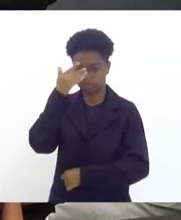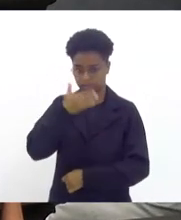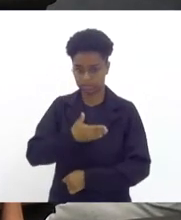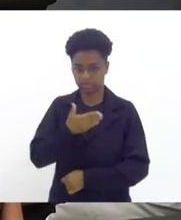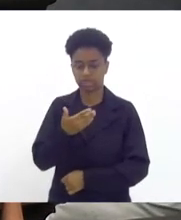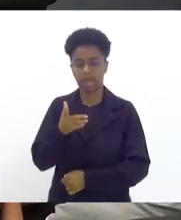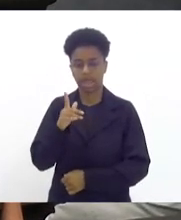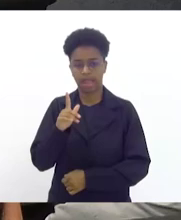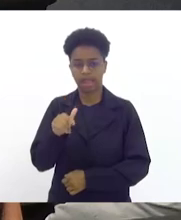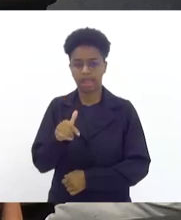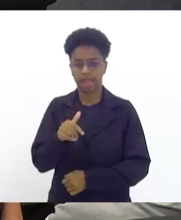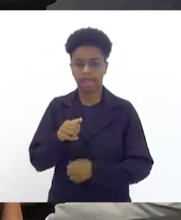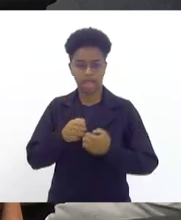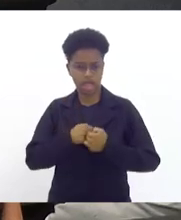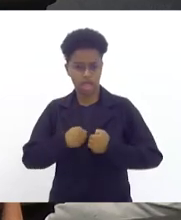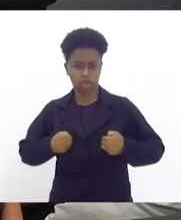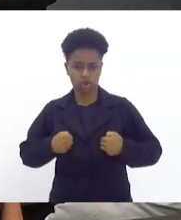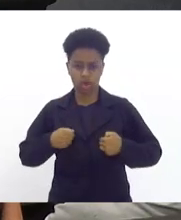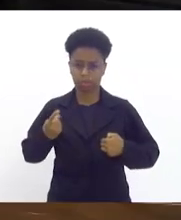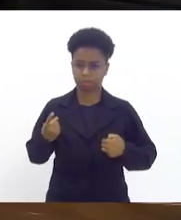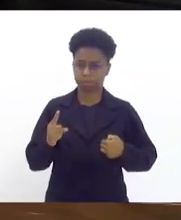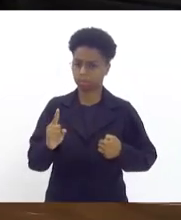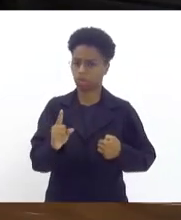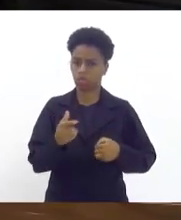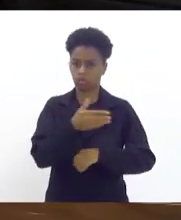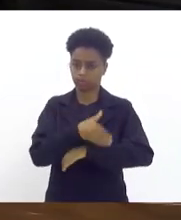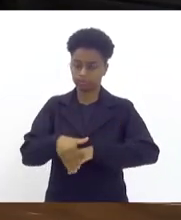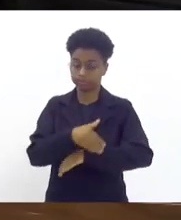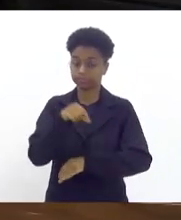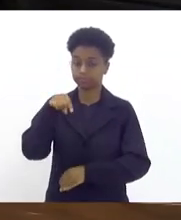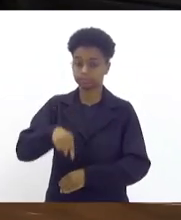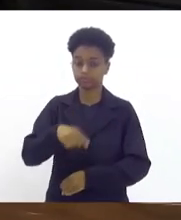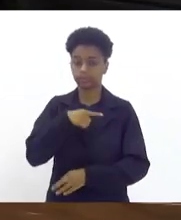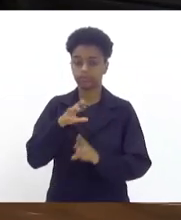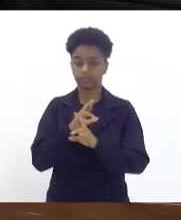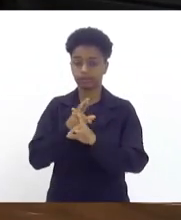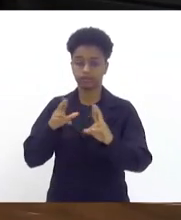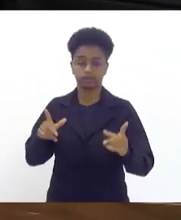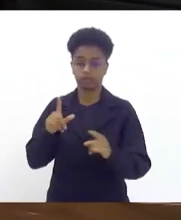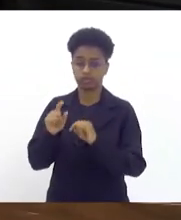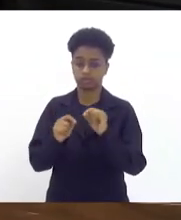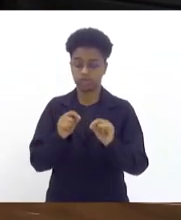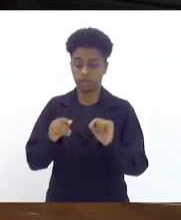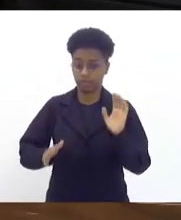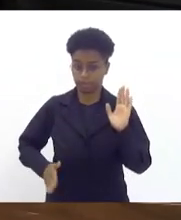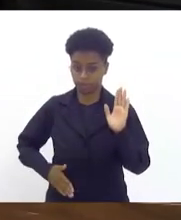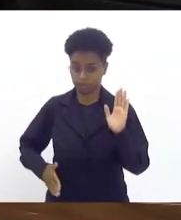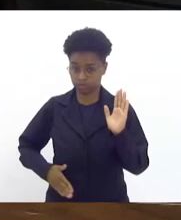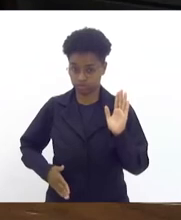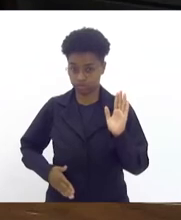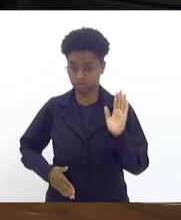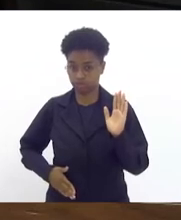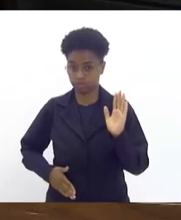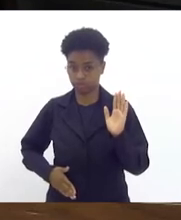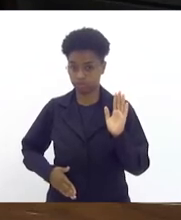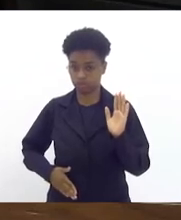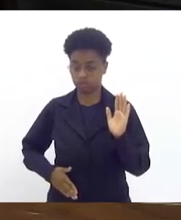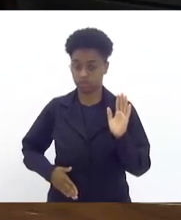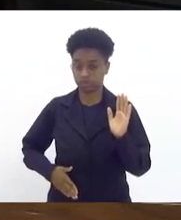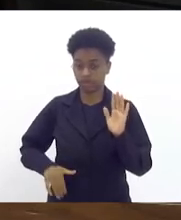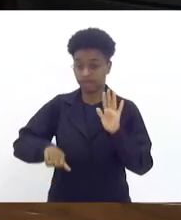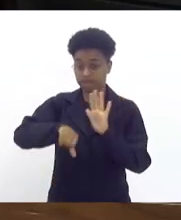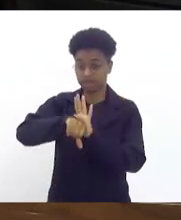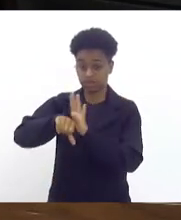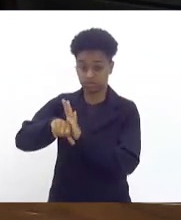heróis que estão na rua no Rio de Janeiro nós temos uma coisa diferenciada os traficantes as vítimas da sociedade tem